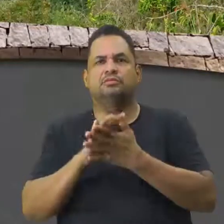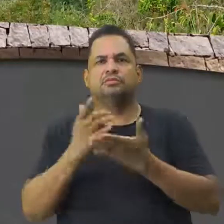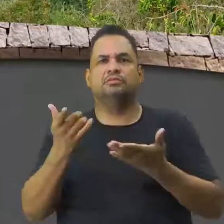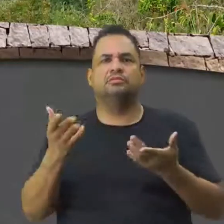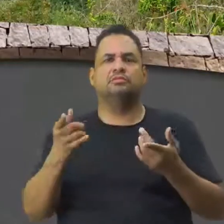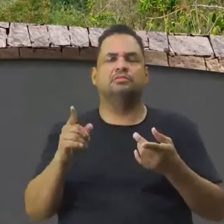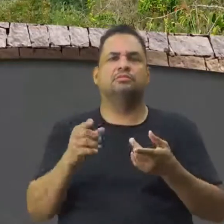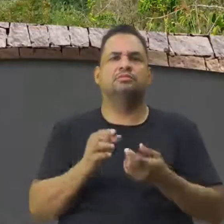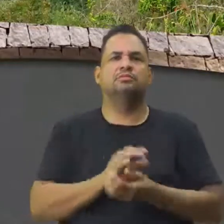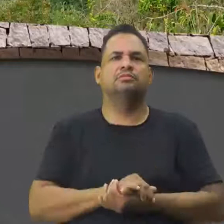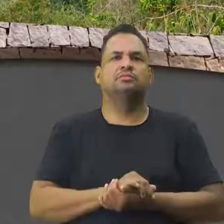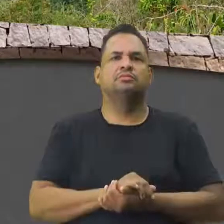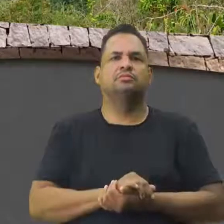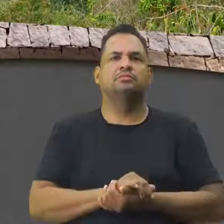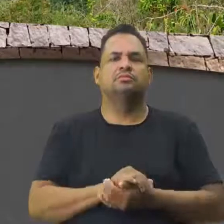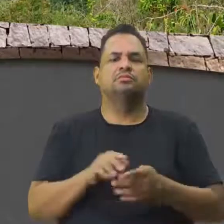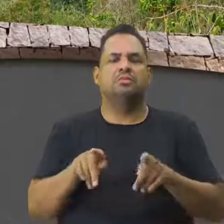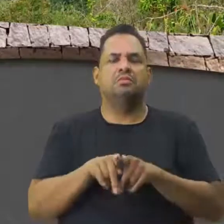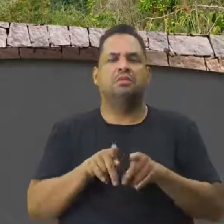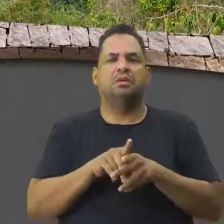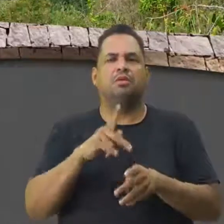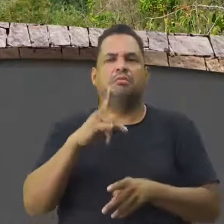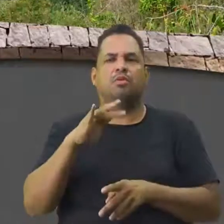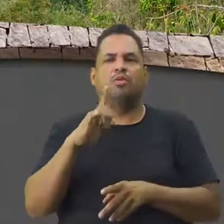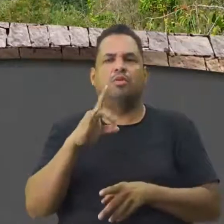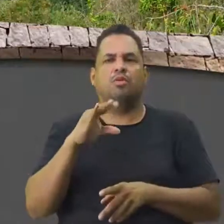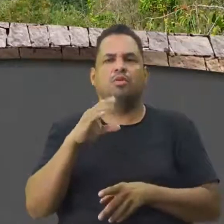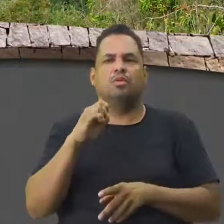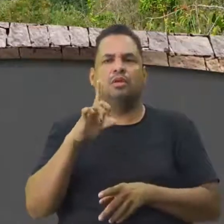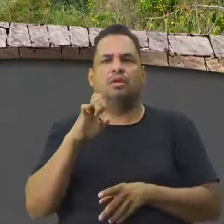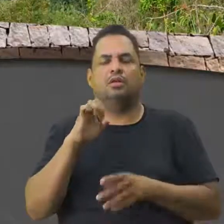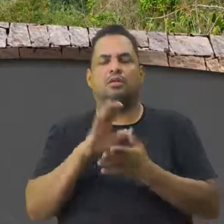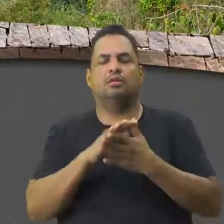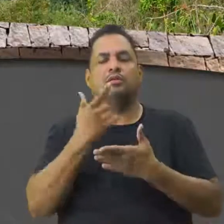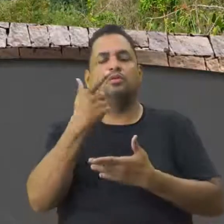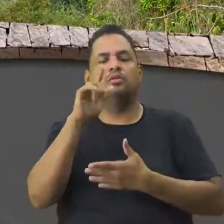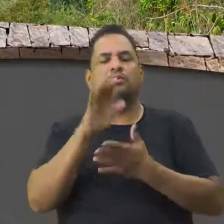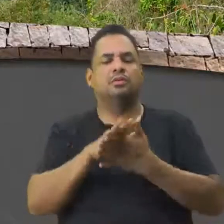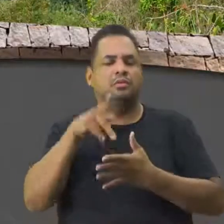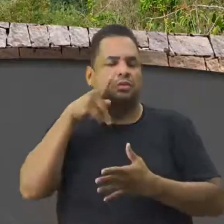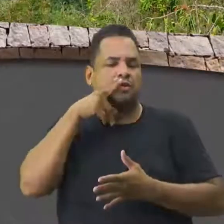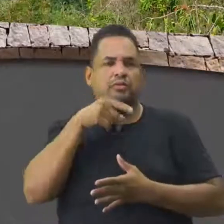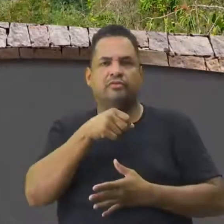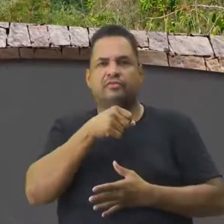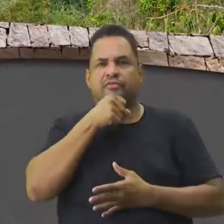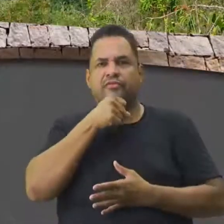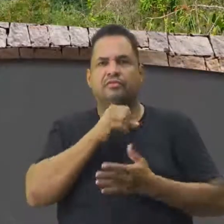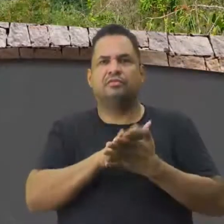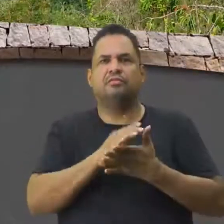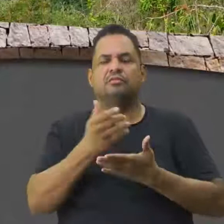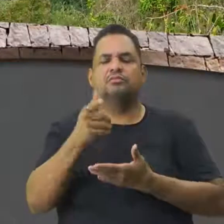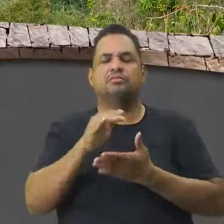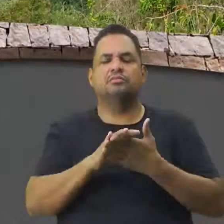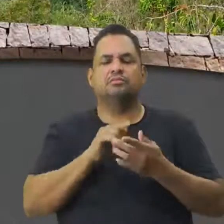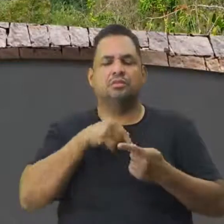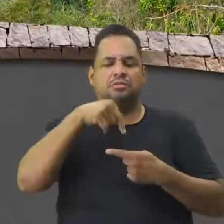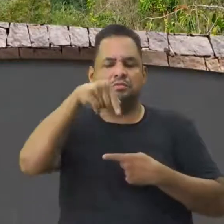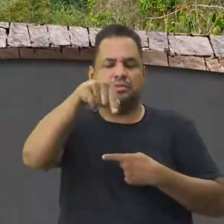para Porto Alegre e outra para Porto Velho, que é chamado o Outro Braço da